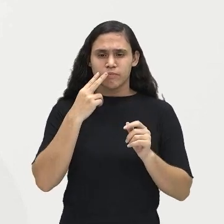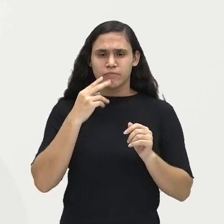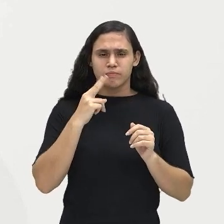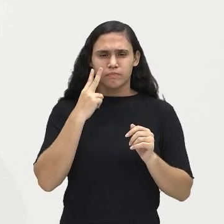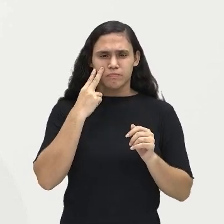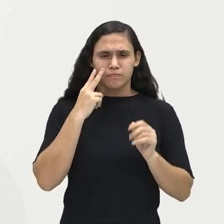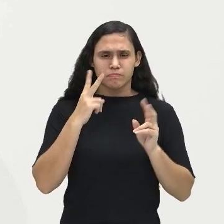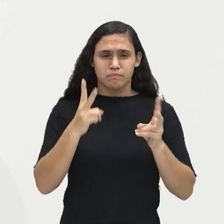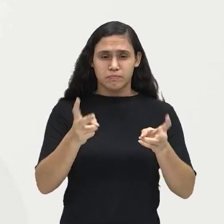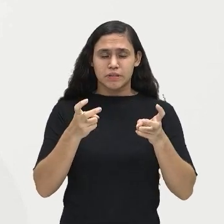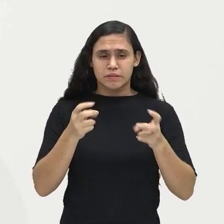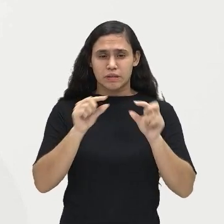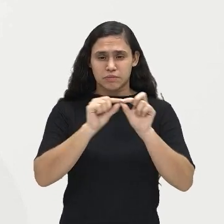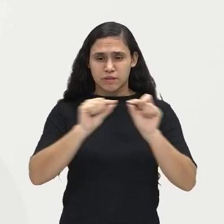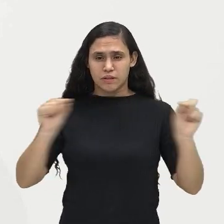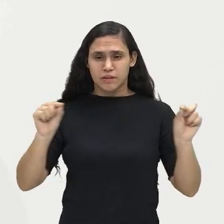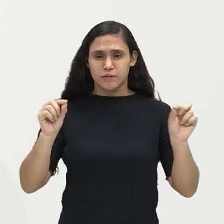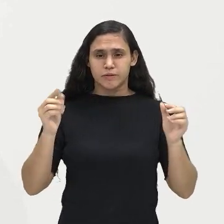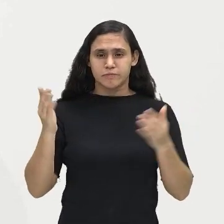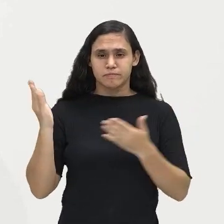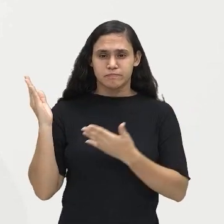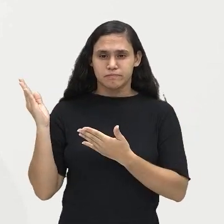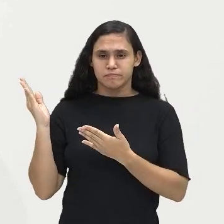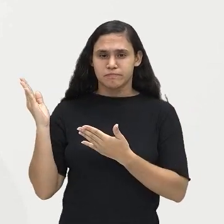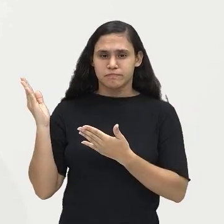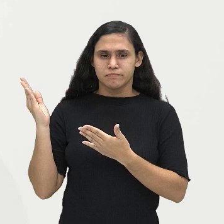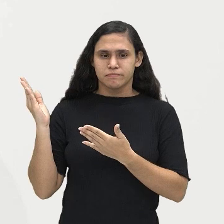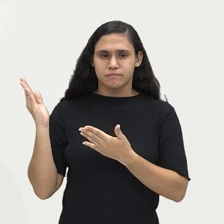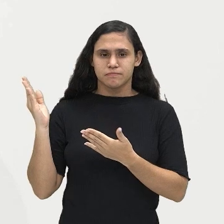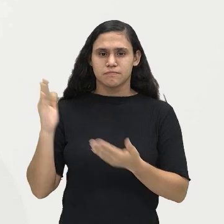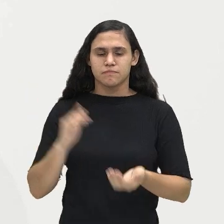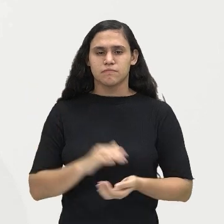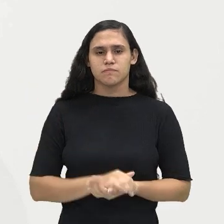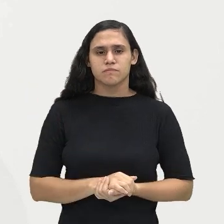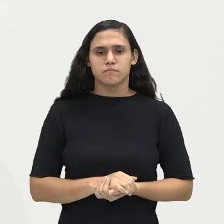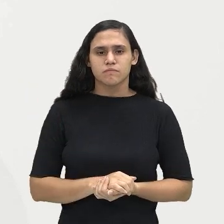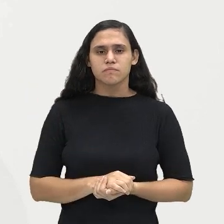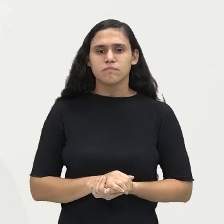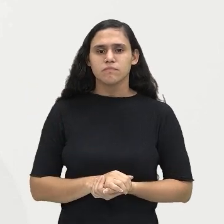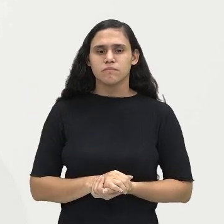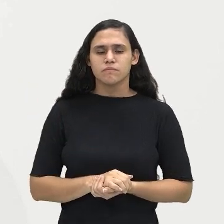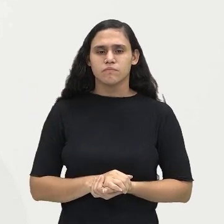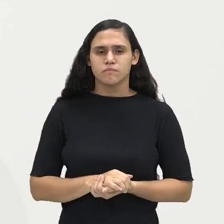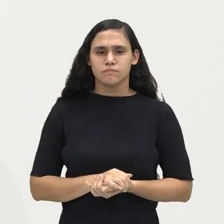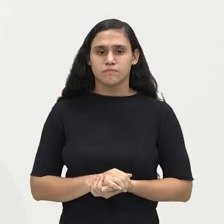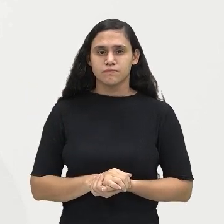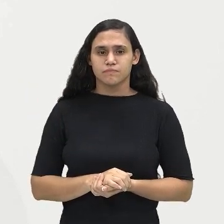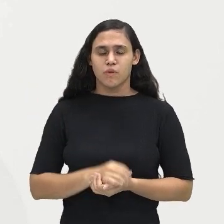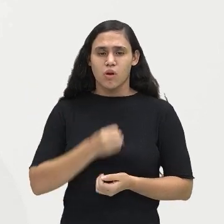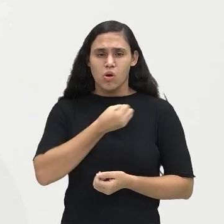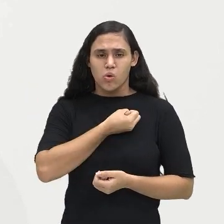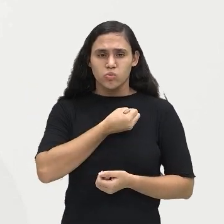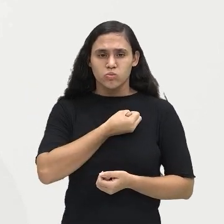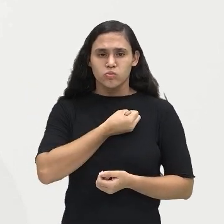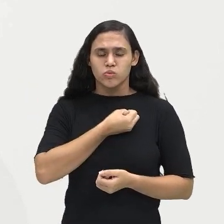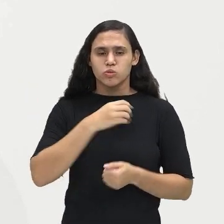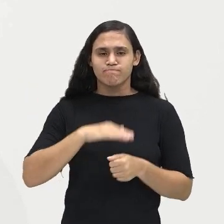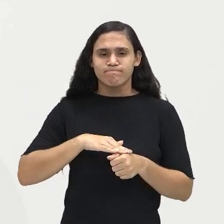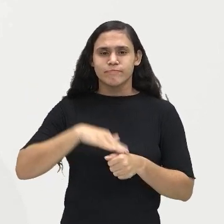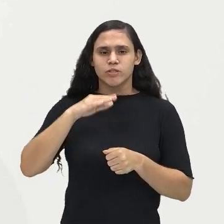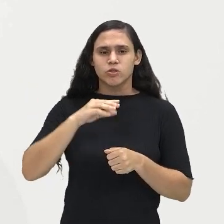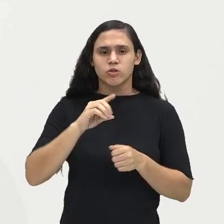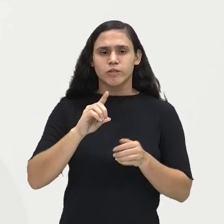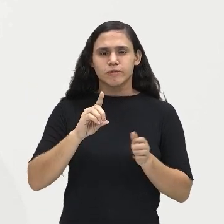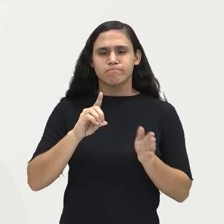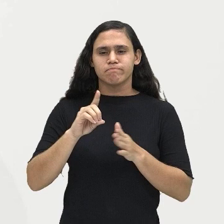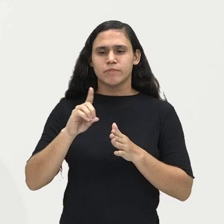o menos 2. Quem é maior? Atenção, alunos, o maior é o que está mais à direita. Ou tu pode